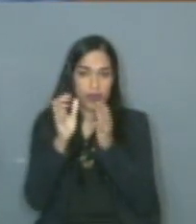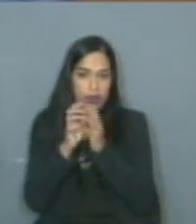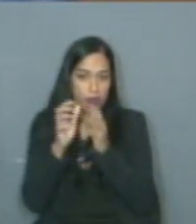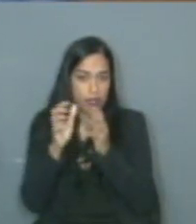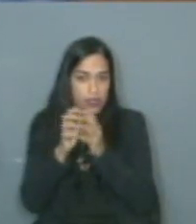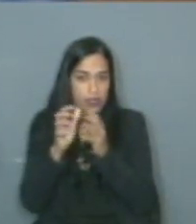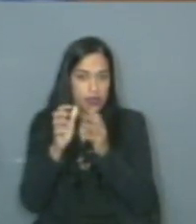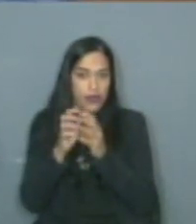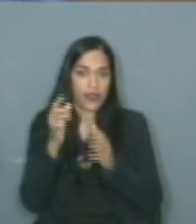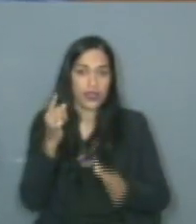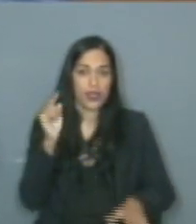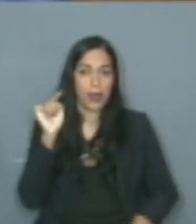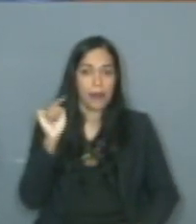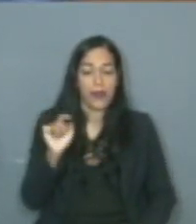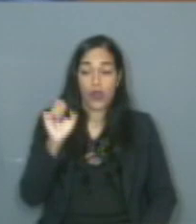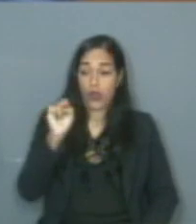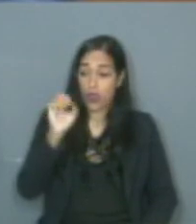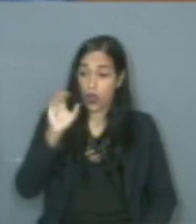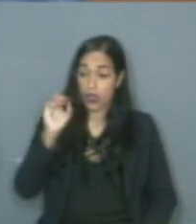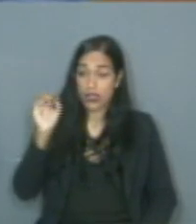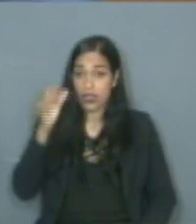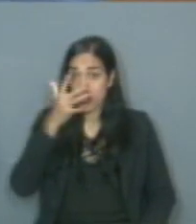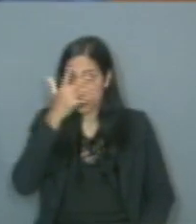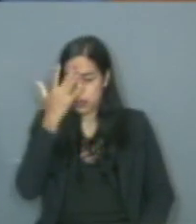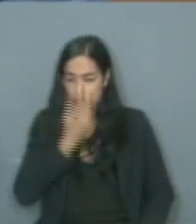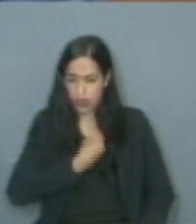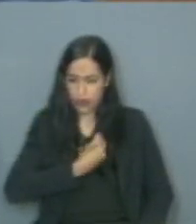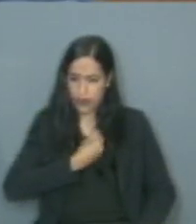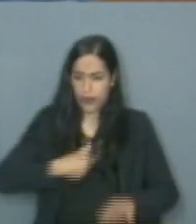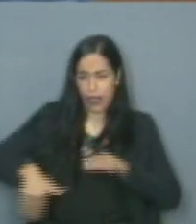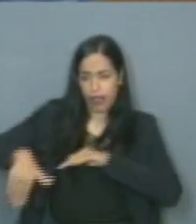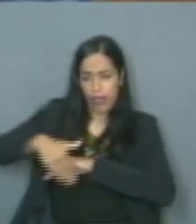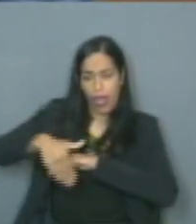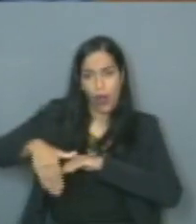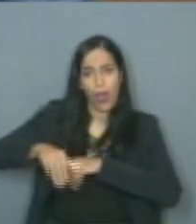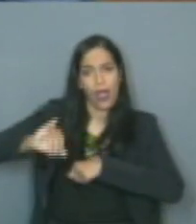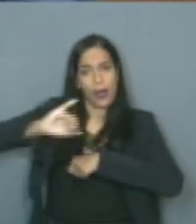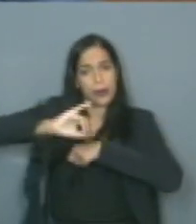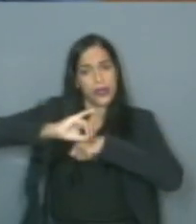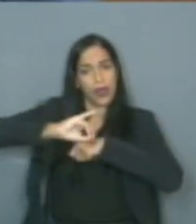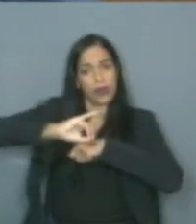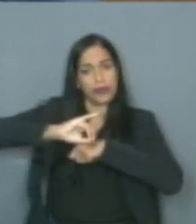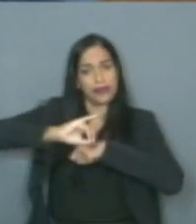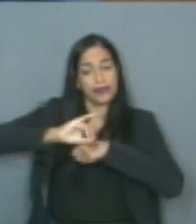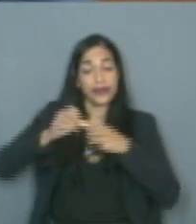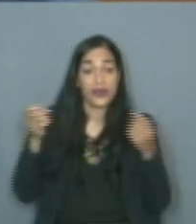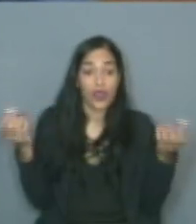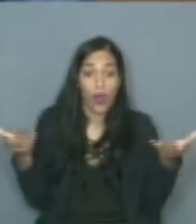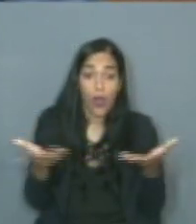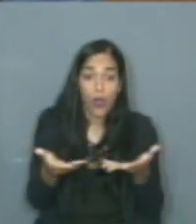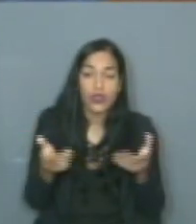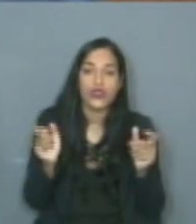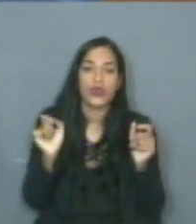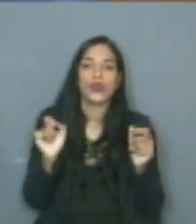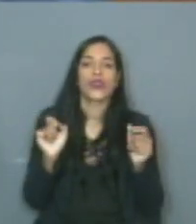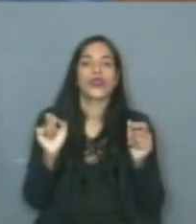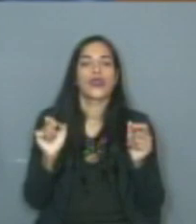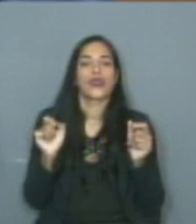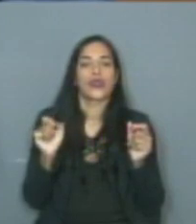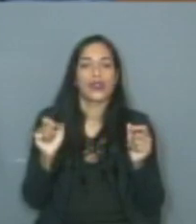que só tinham 1.800 pessoas em situação de rua aqui na nossa capital. Mas o que a gente vê é realmente